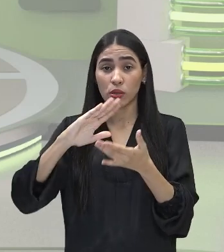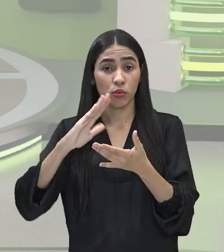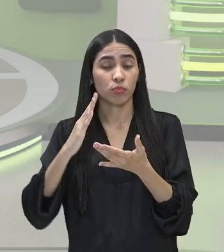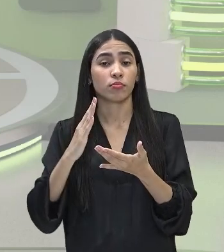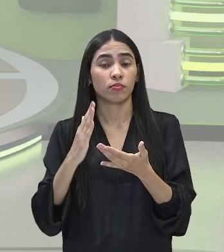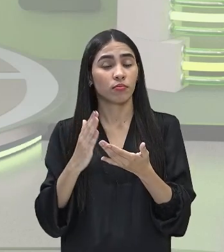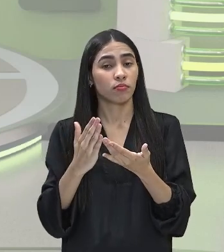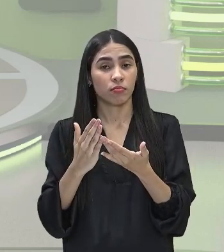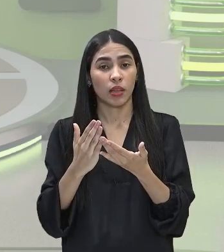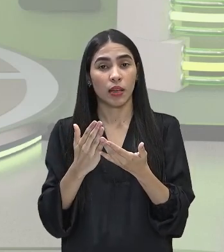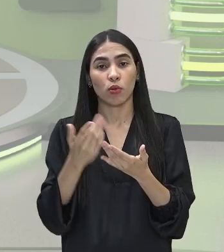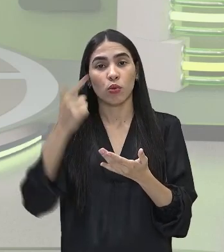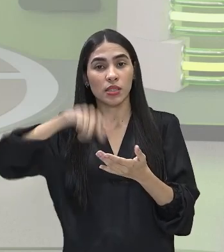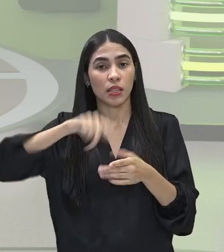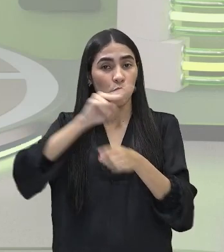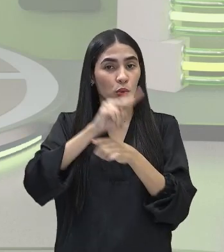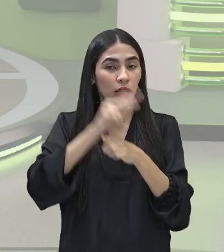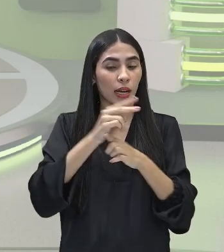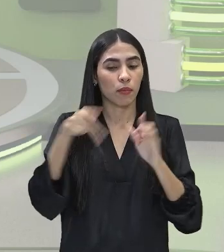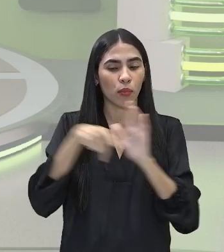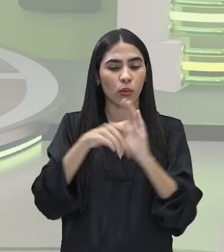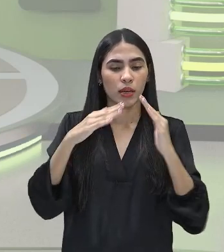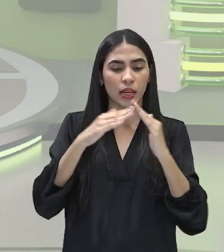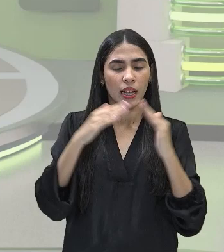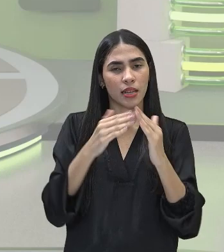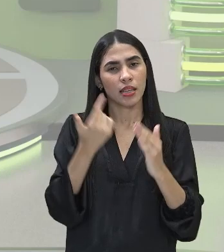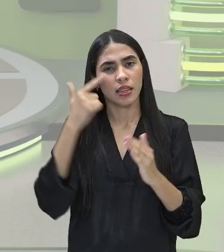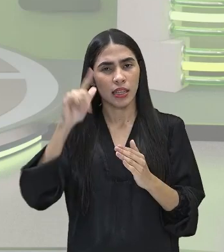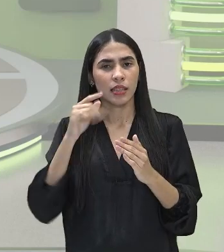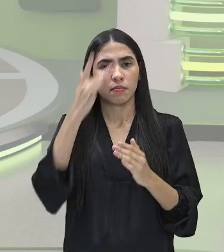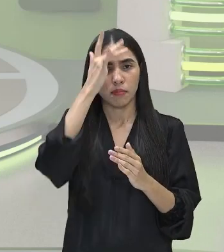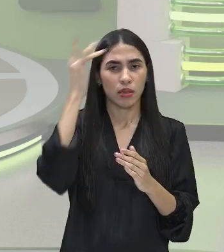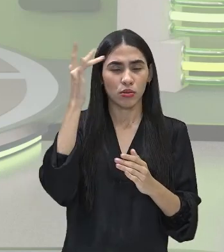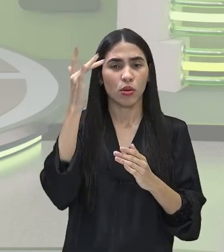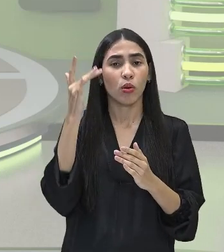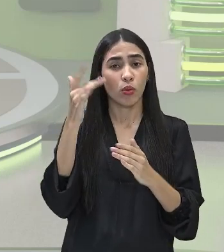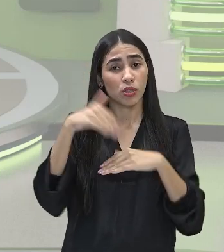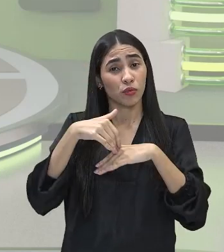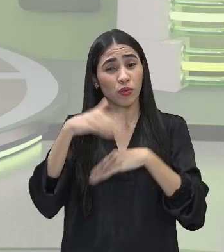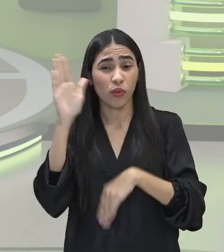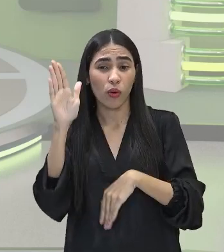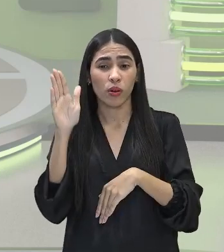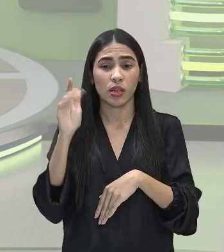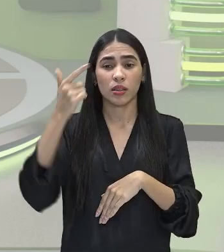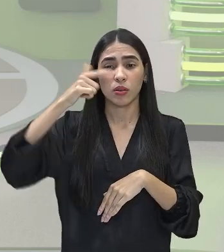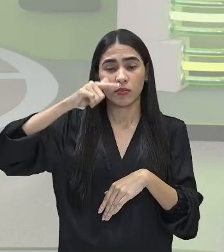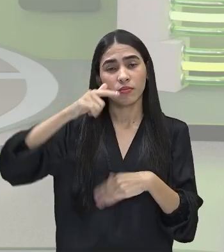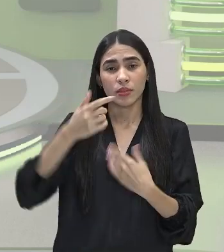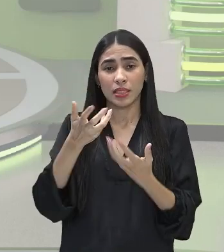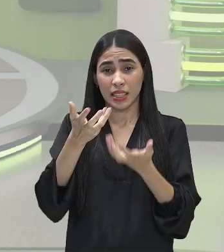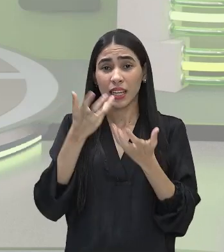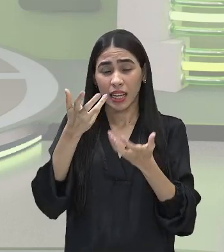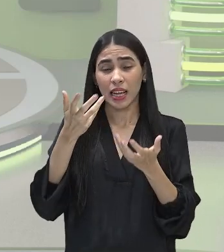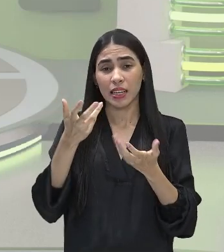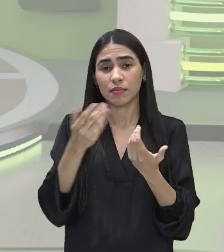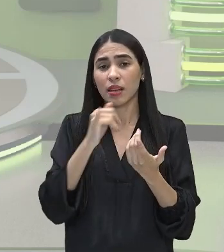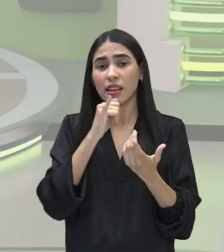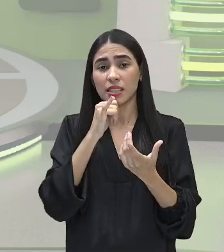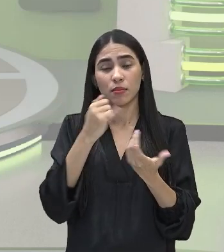alguns pesquisadores que vão buscar essa licença. Fora isso, a comercialização dela, assim, livremente em